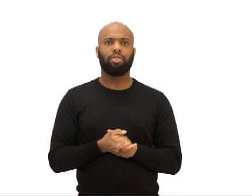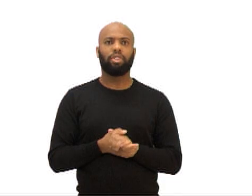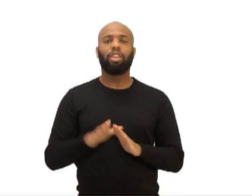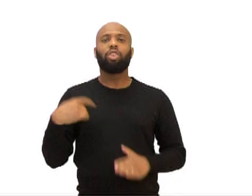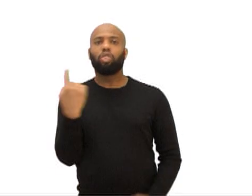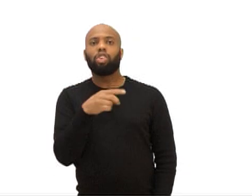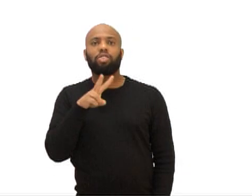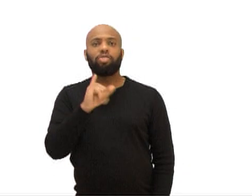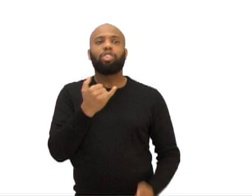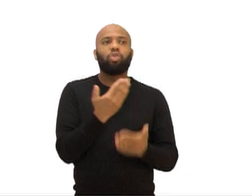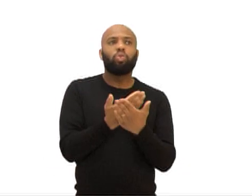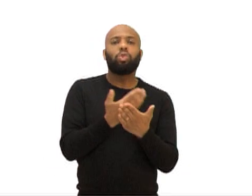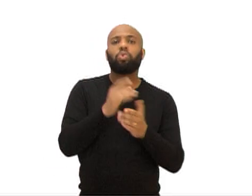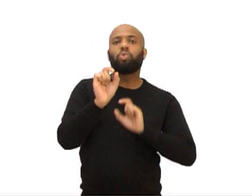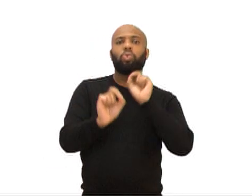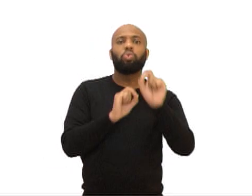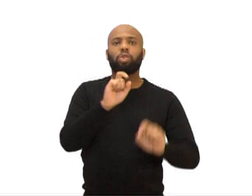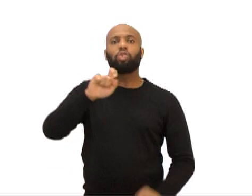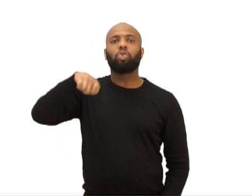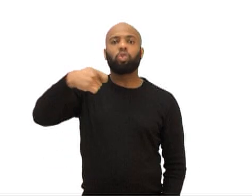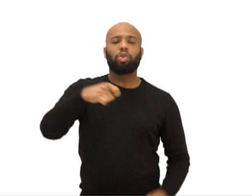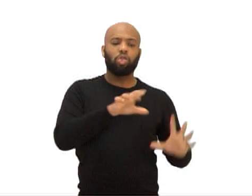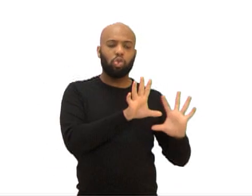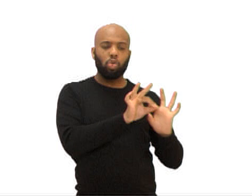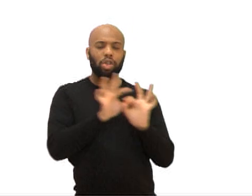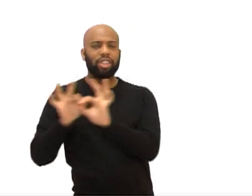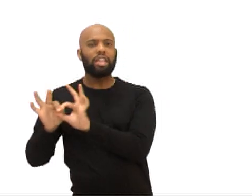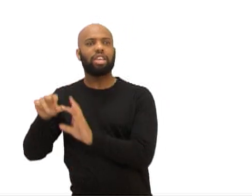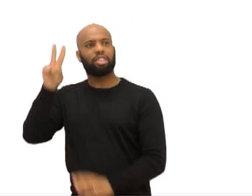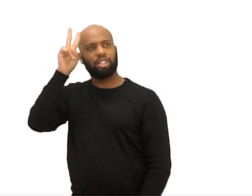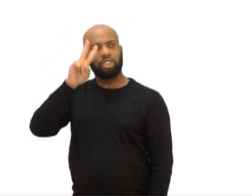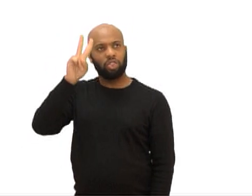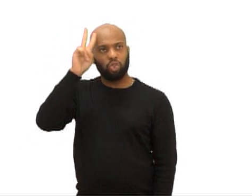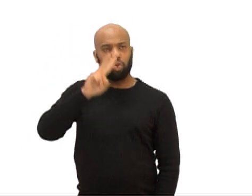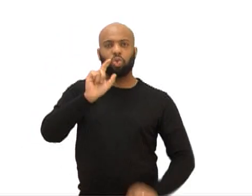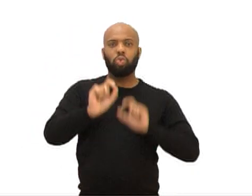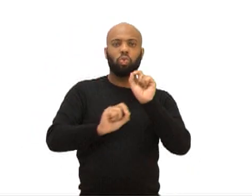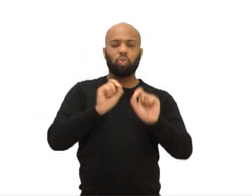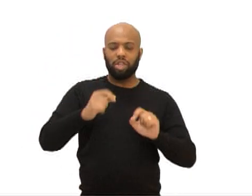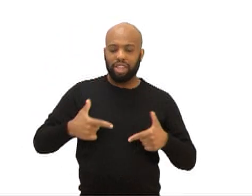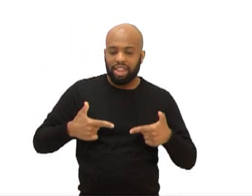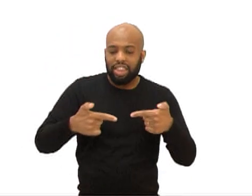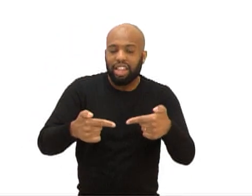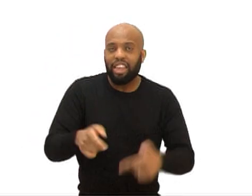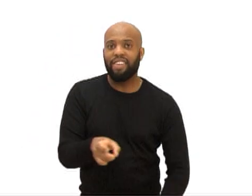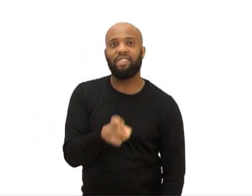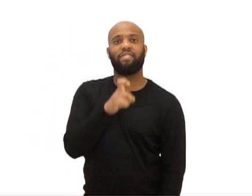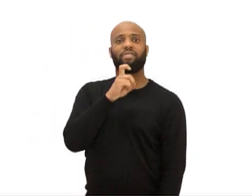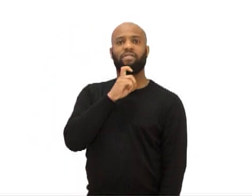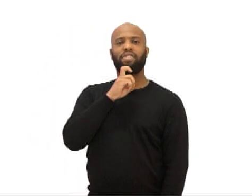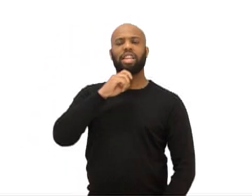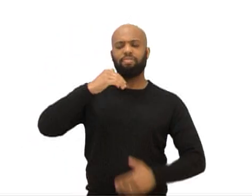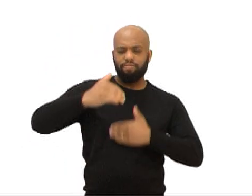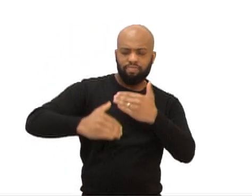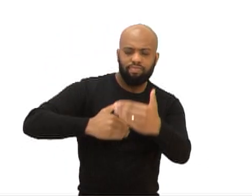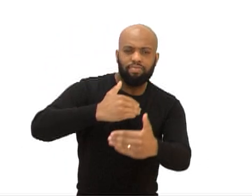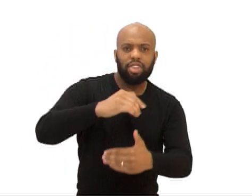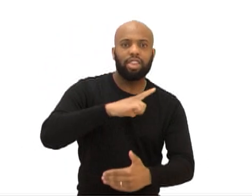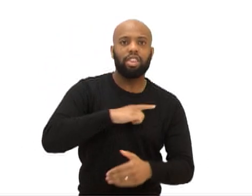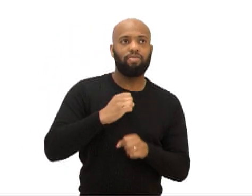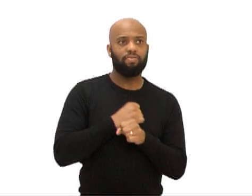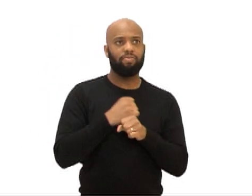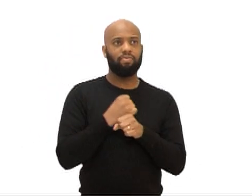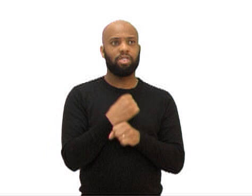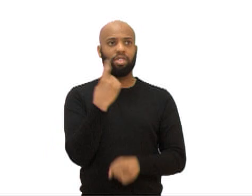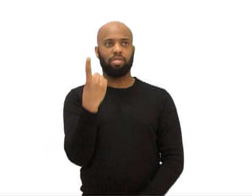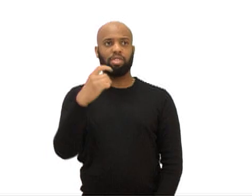A gente vai falar sobre o seguinte, sobre o contexto histórico denominado Guerra Fria, que desdobrou-se entre os anos